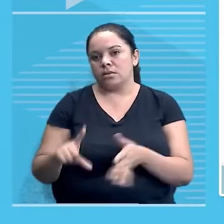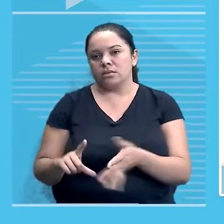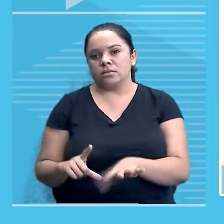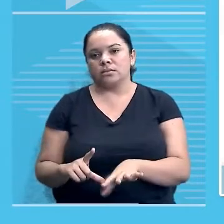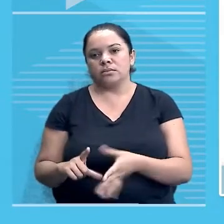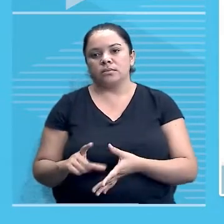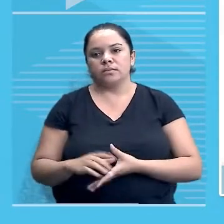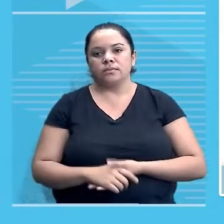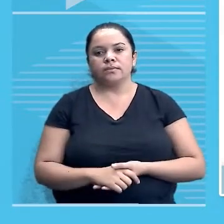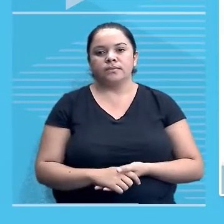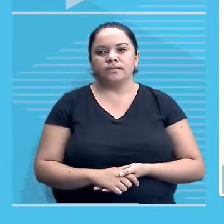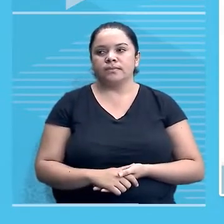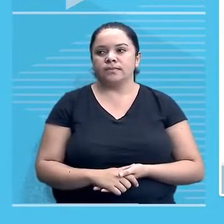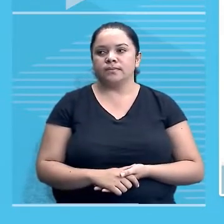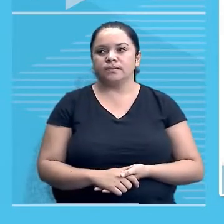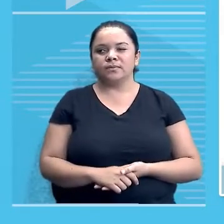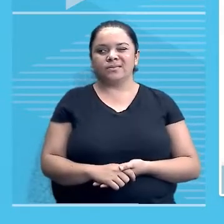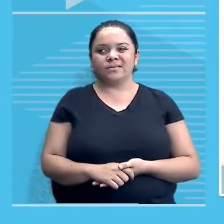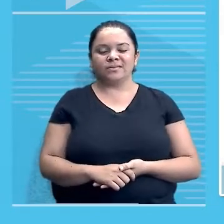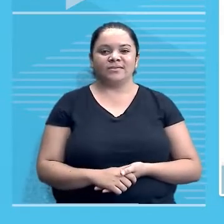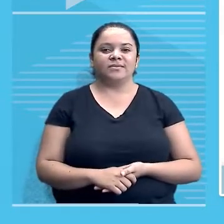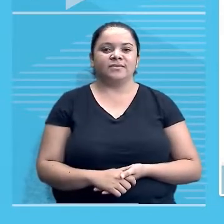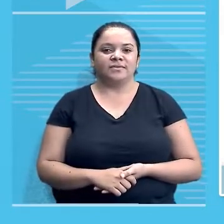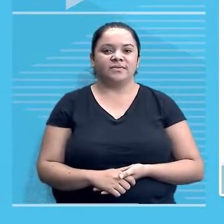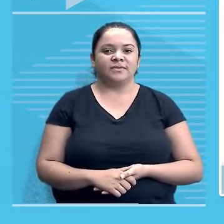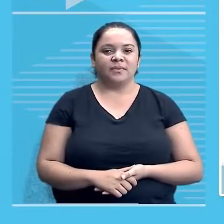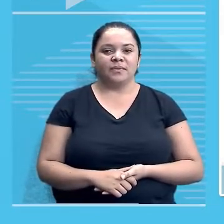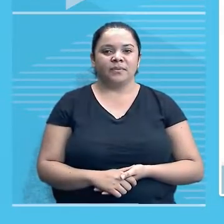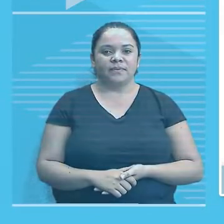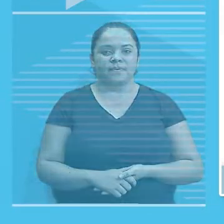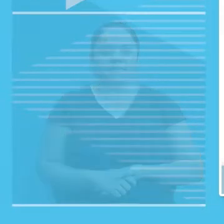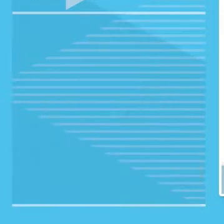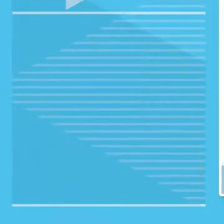em água no estado líquido.